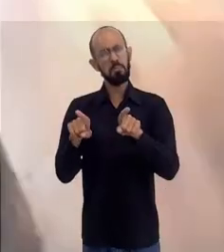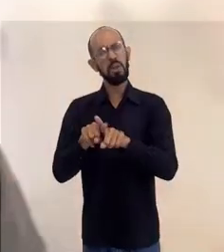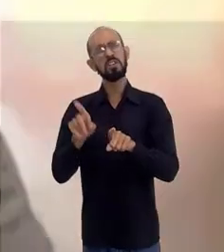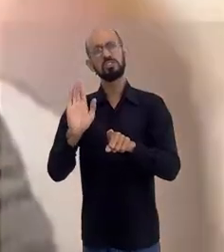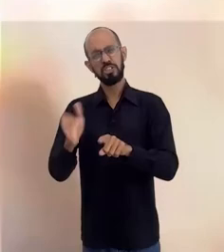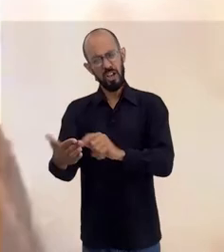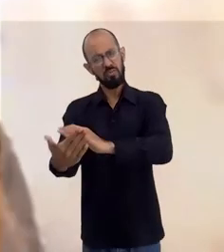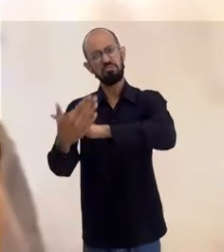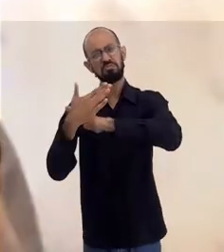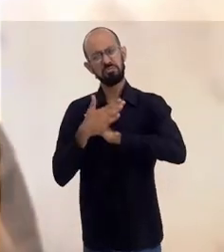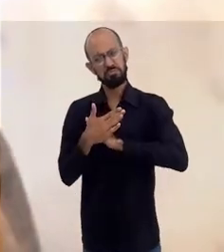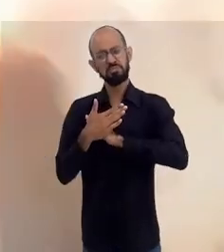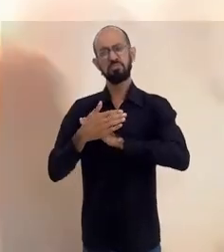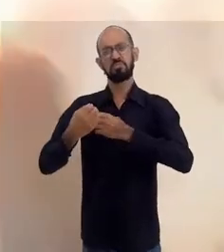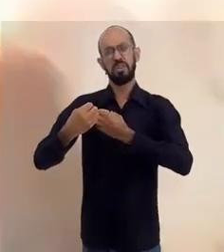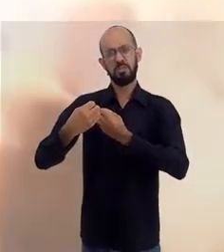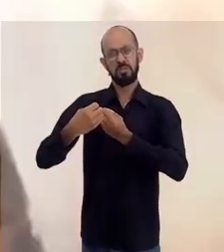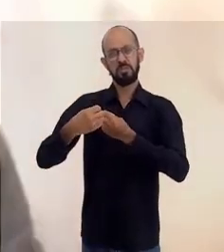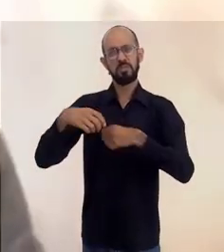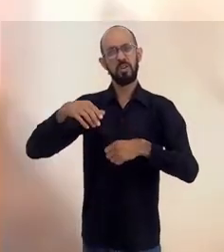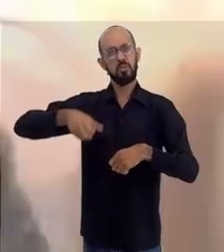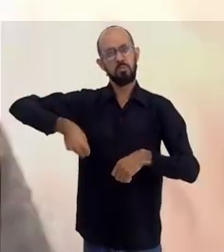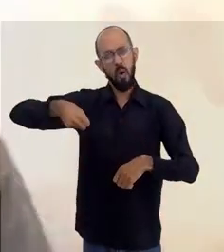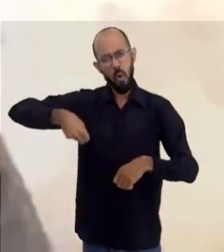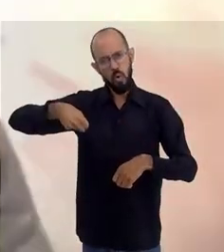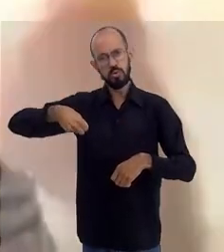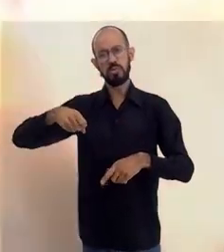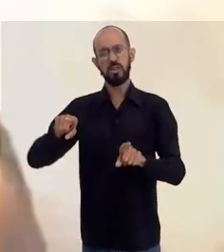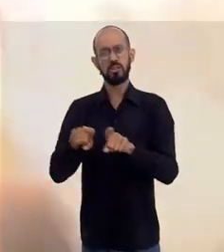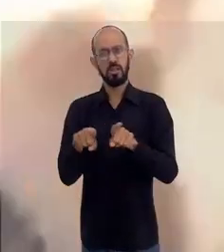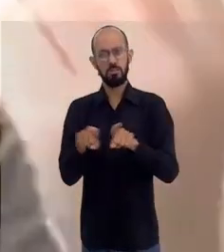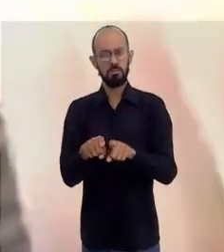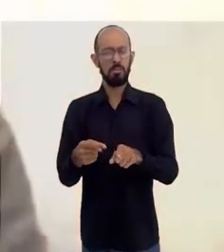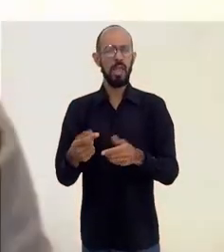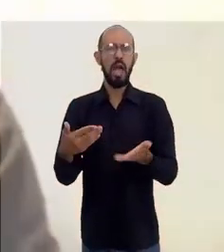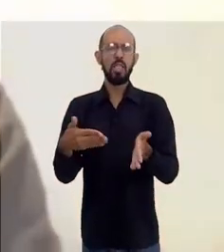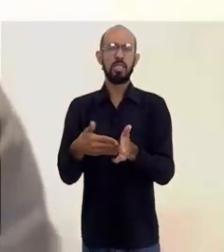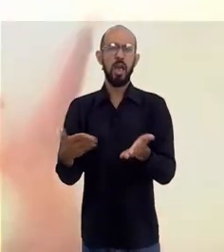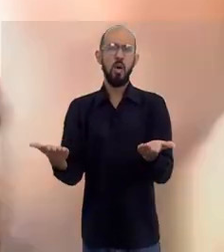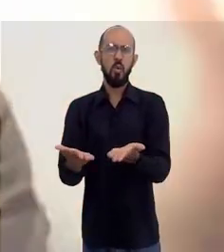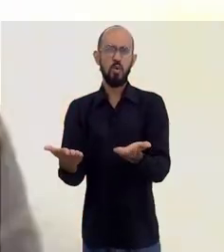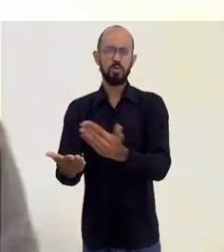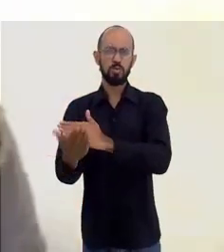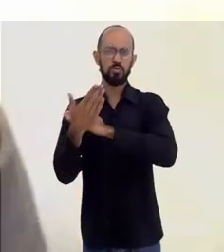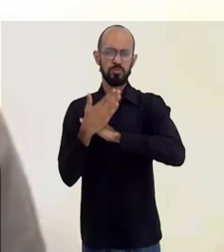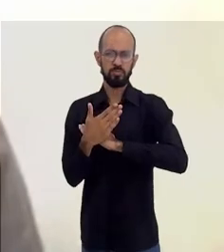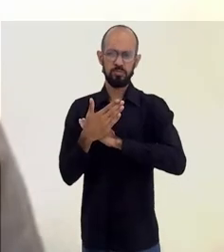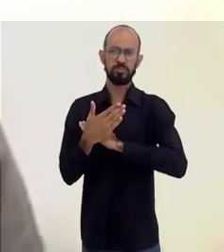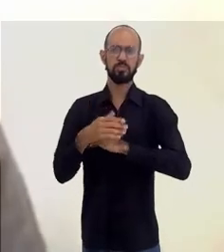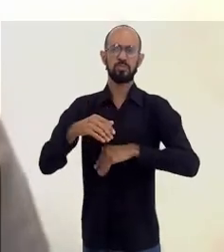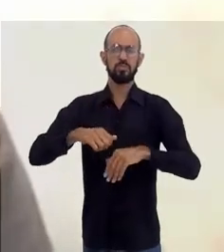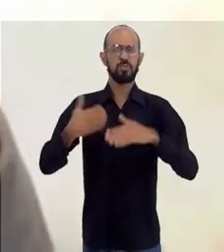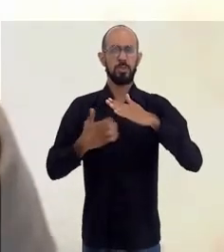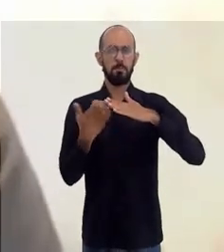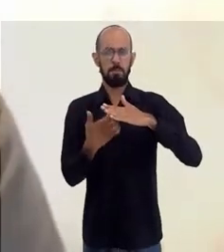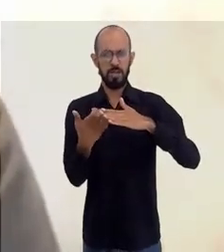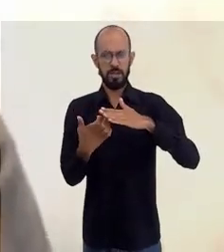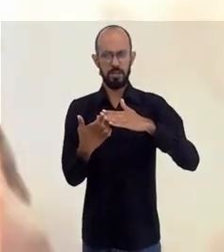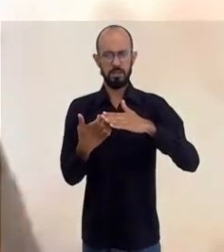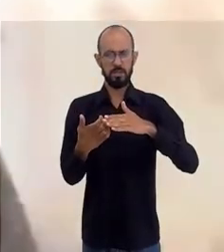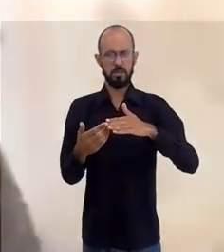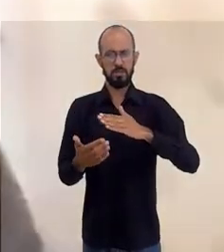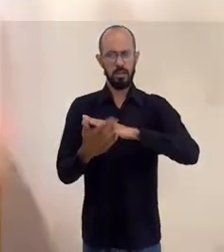muita ajuda recebi ajuda na minha instrução recebi bolsa recebo ajuda até hoje de muitas estátuas estão aqui comigo